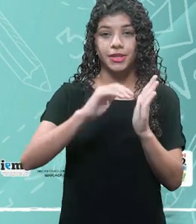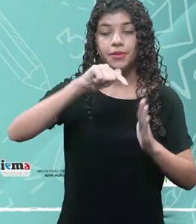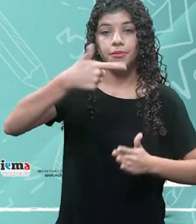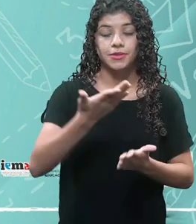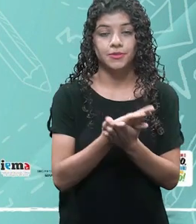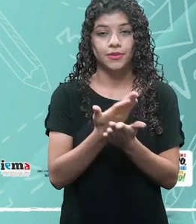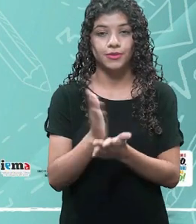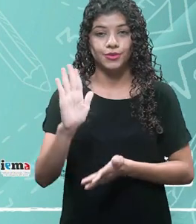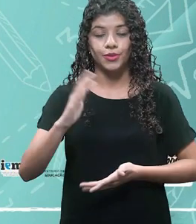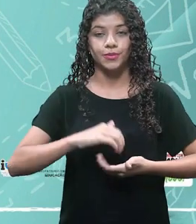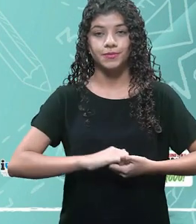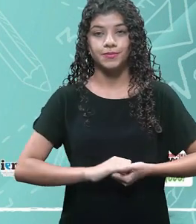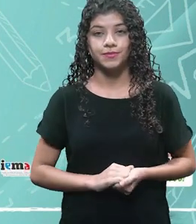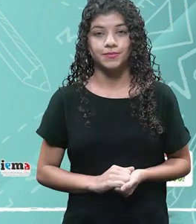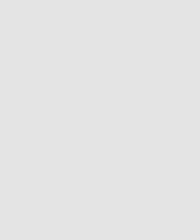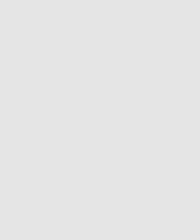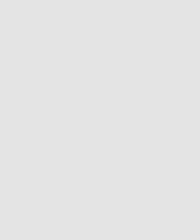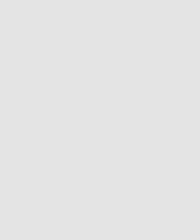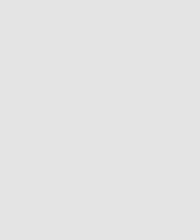de vocês a gente se vê na próxima